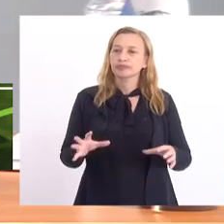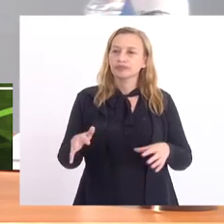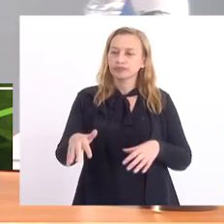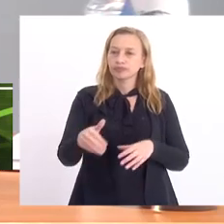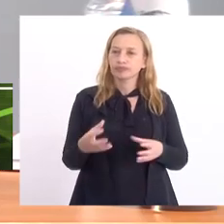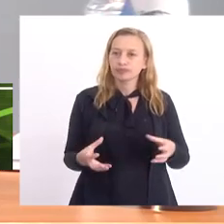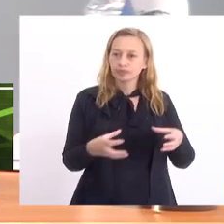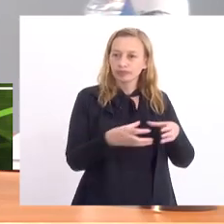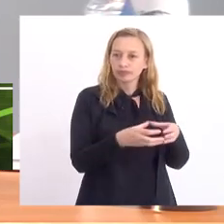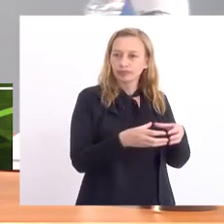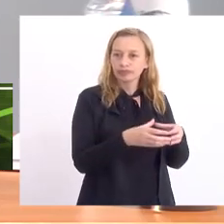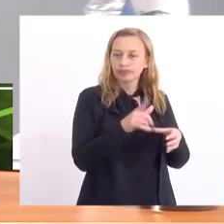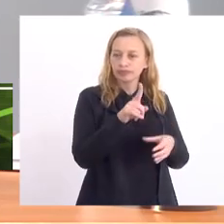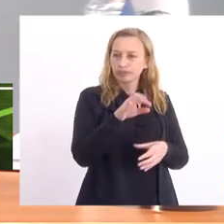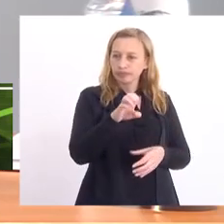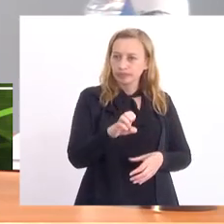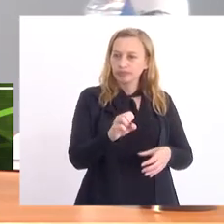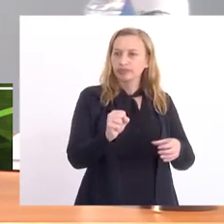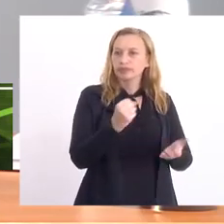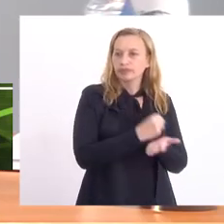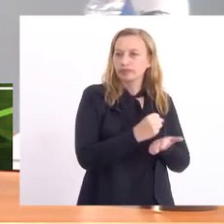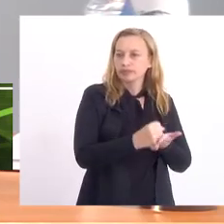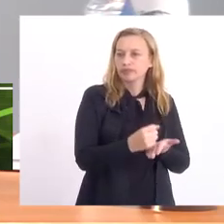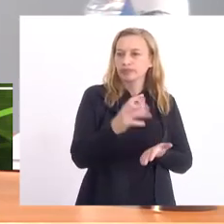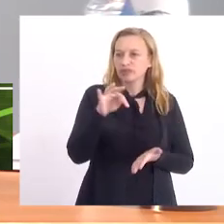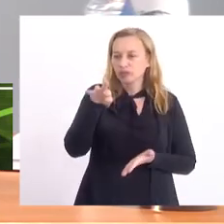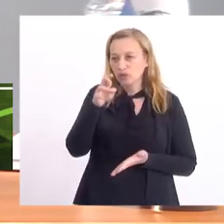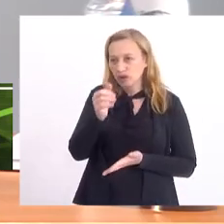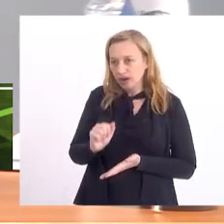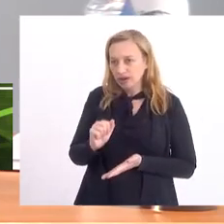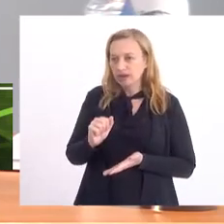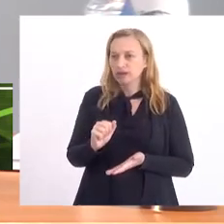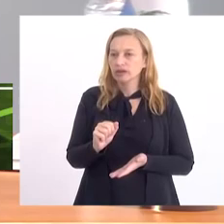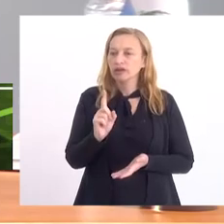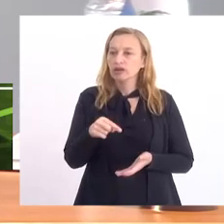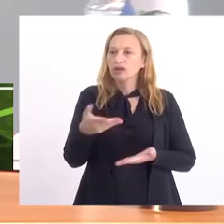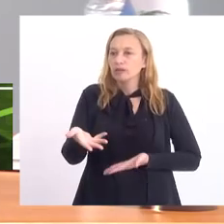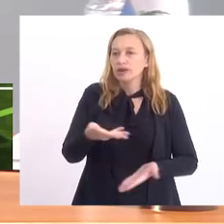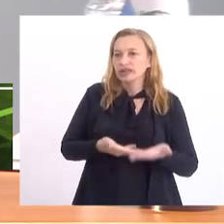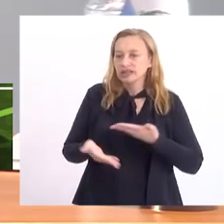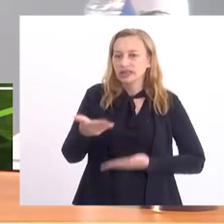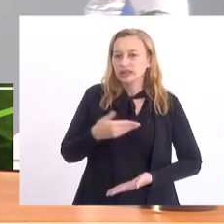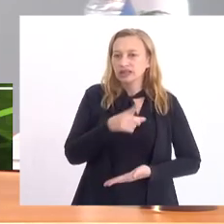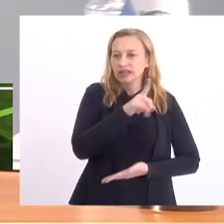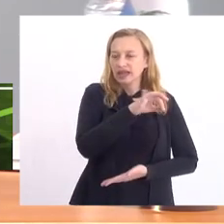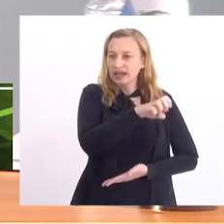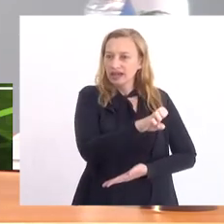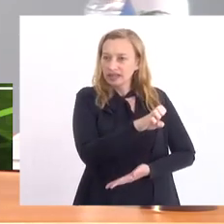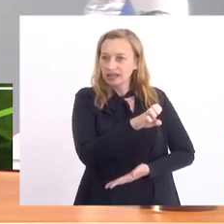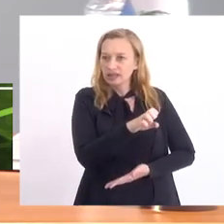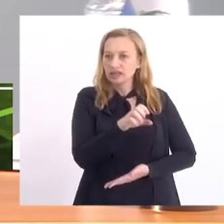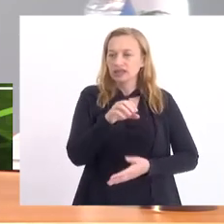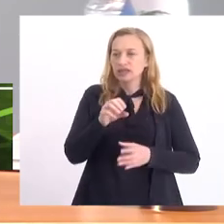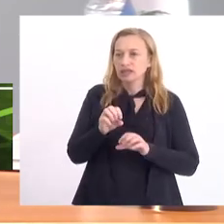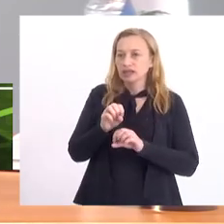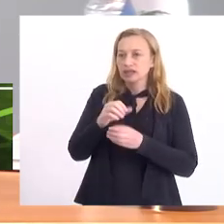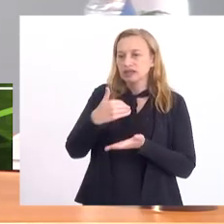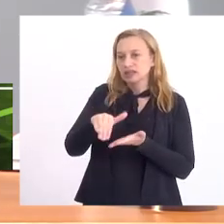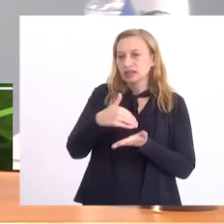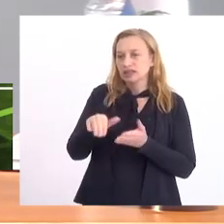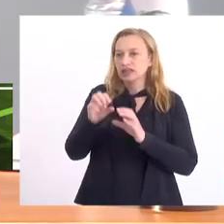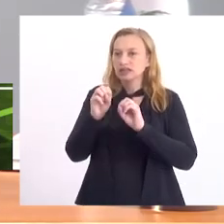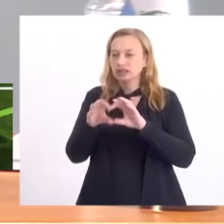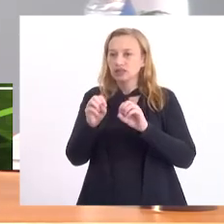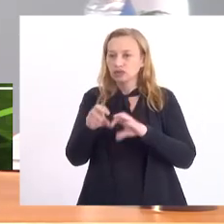do Degase. Essa contratação temporária é uma parceria Degase, SEDUC e UERJ.